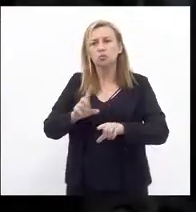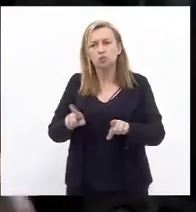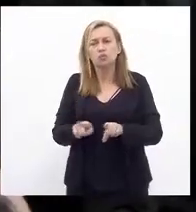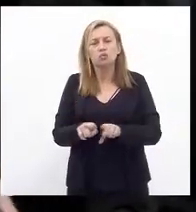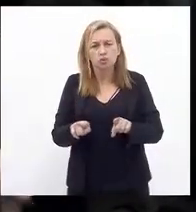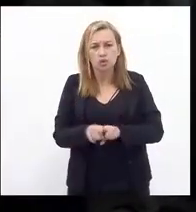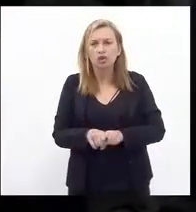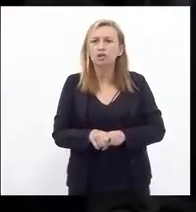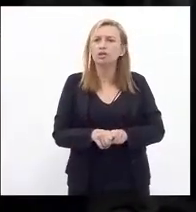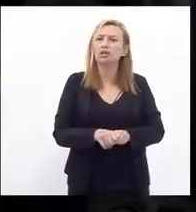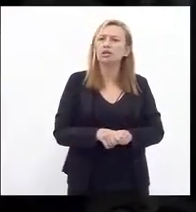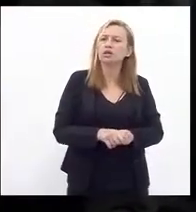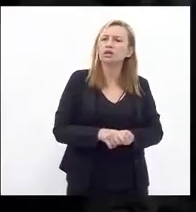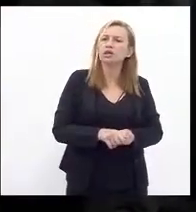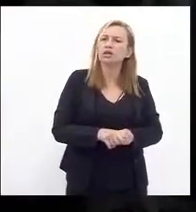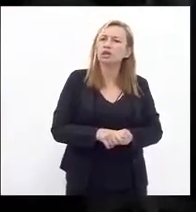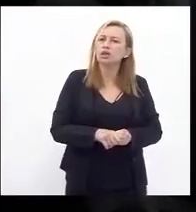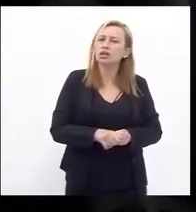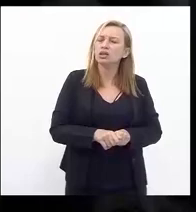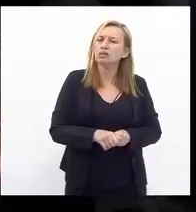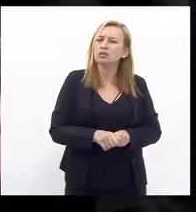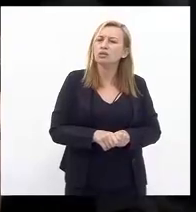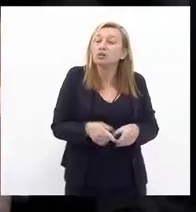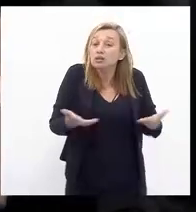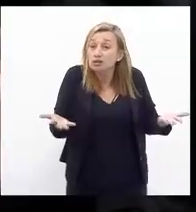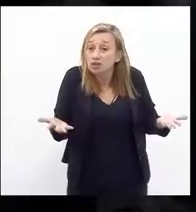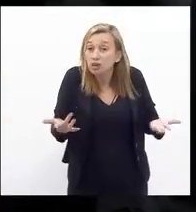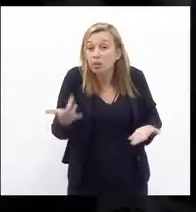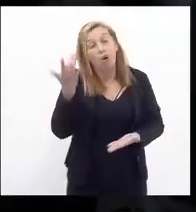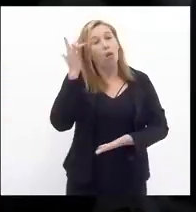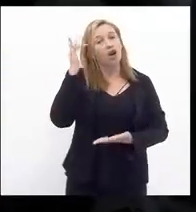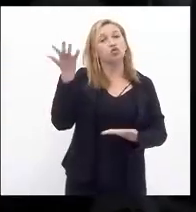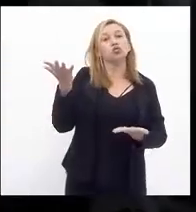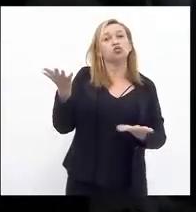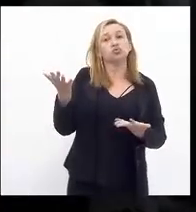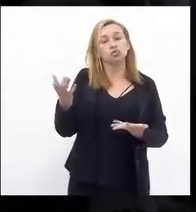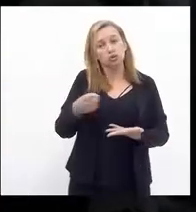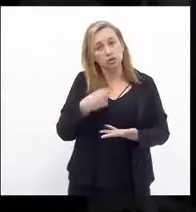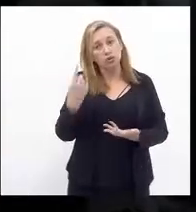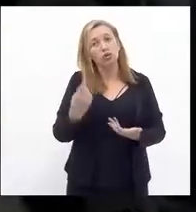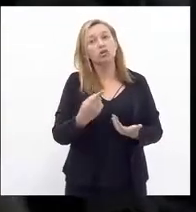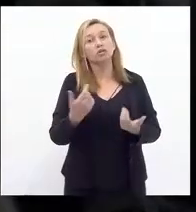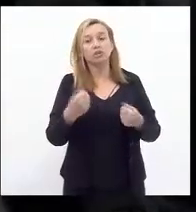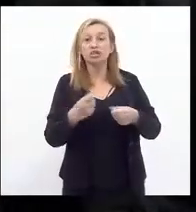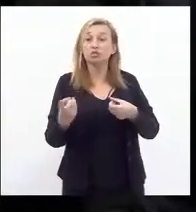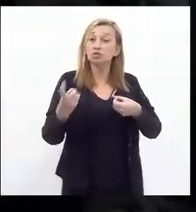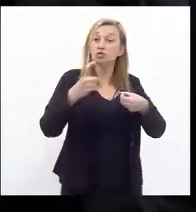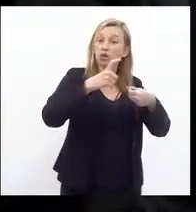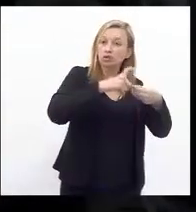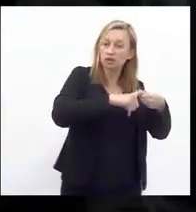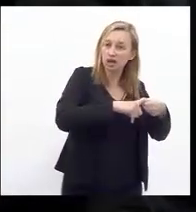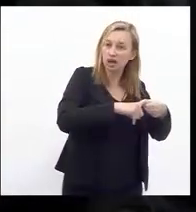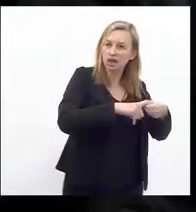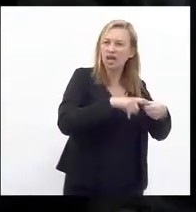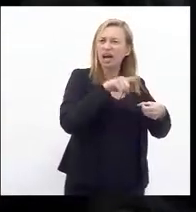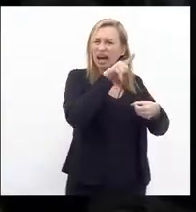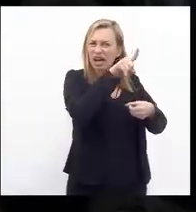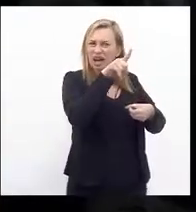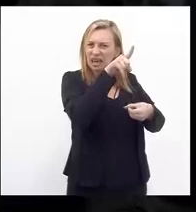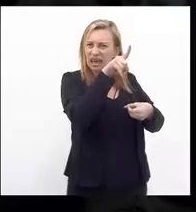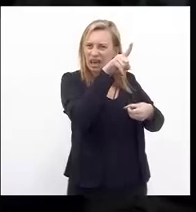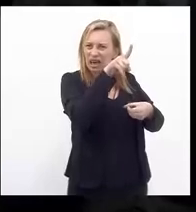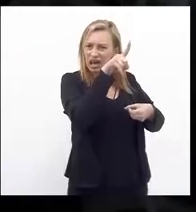sendo tolerante eu acho que nós delas vemos volta tá aquele